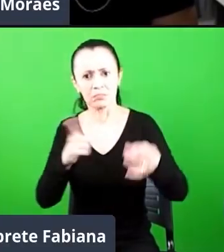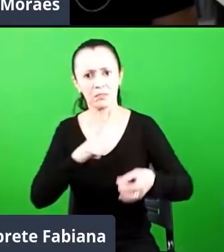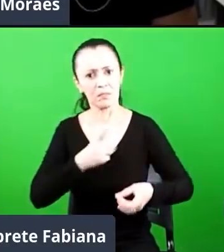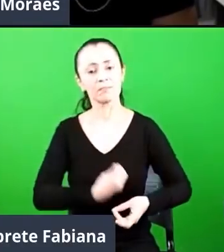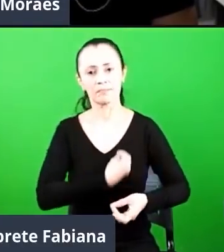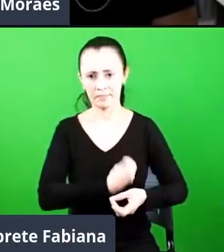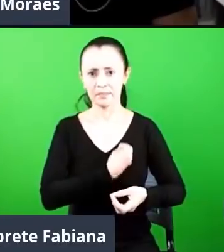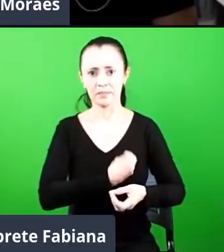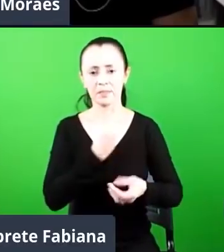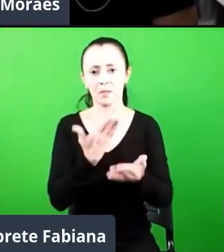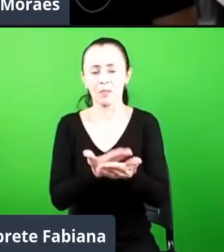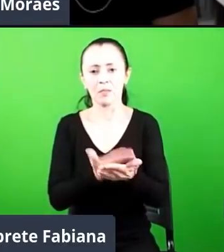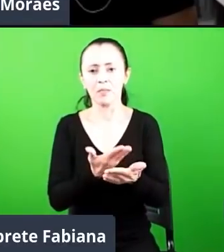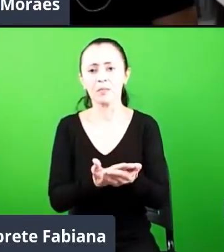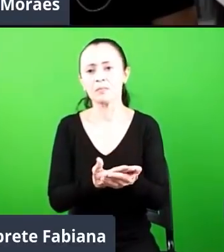você prepararia